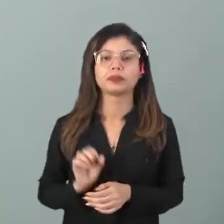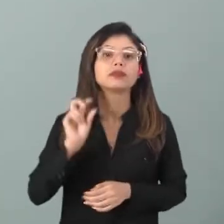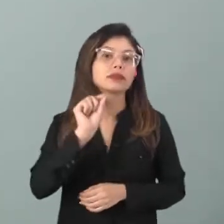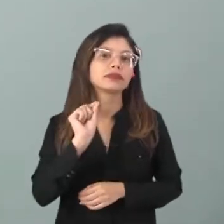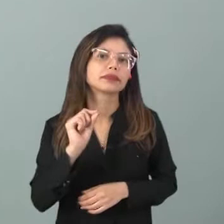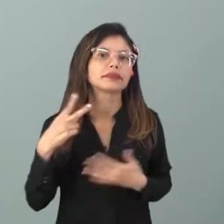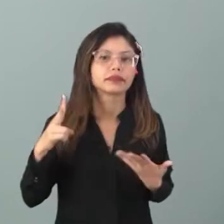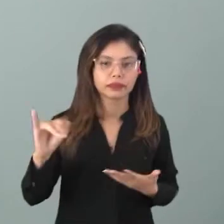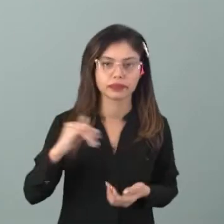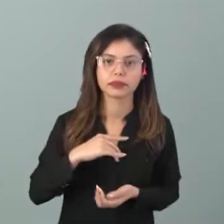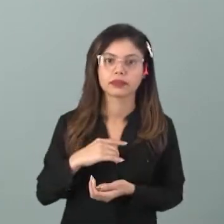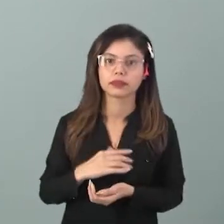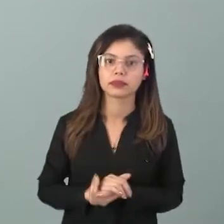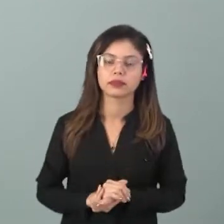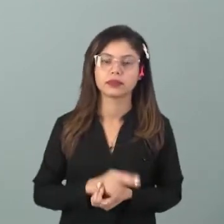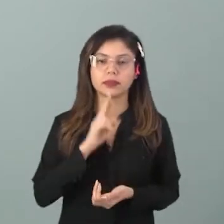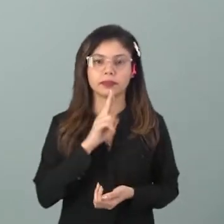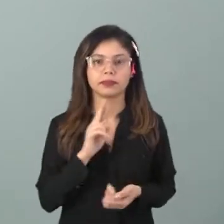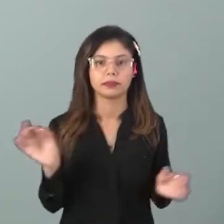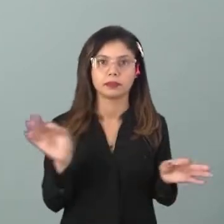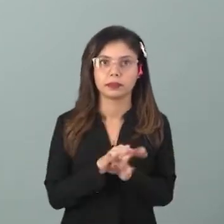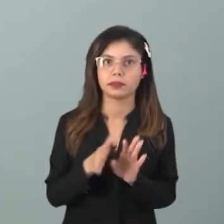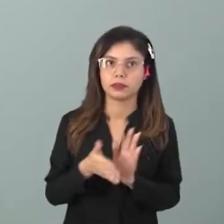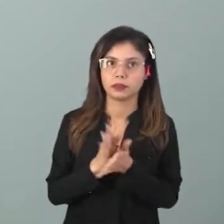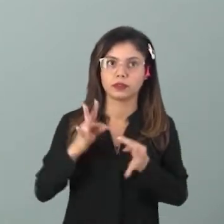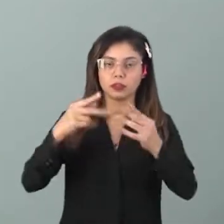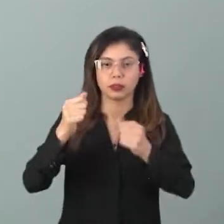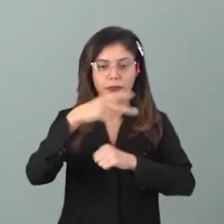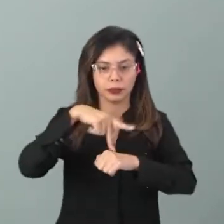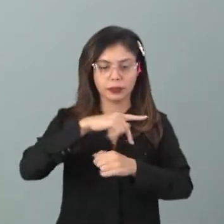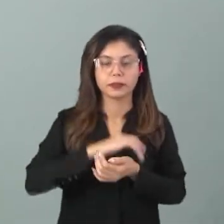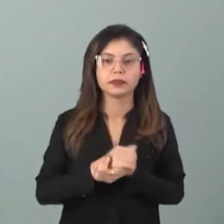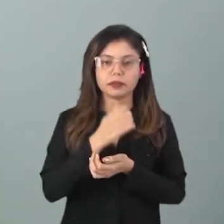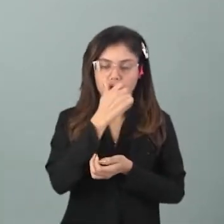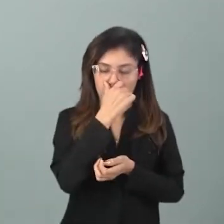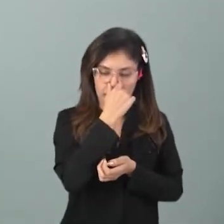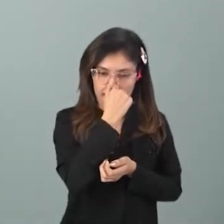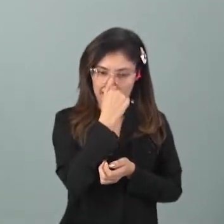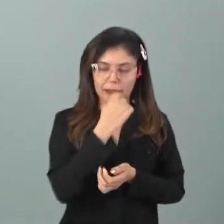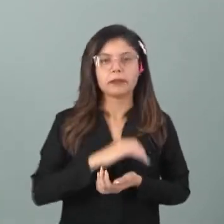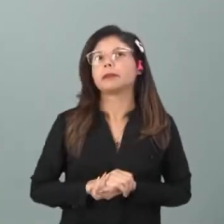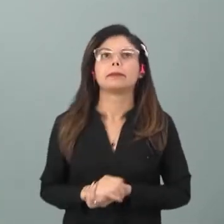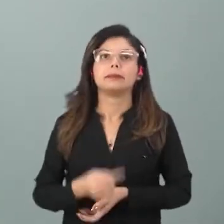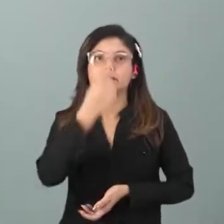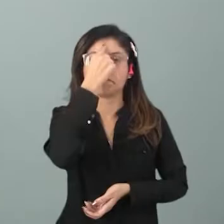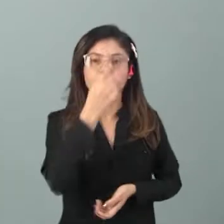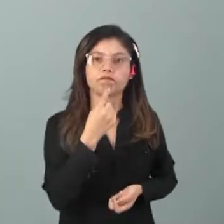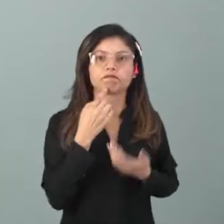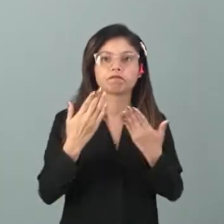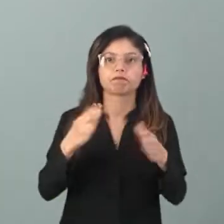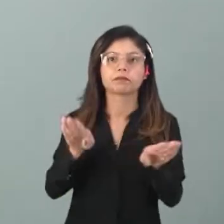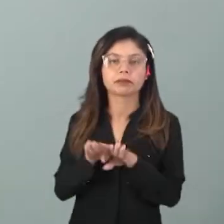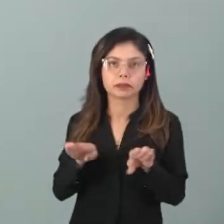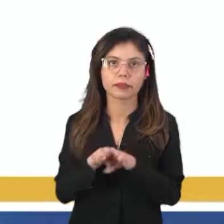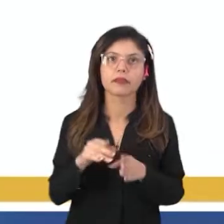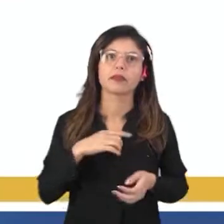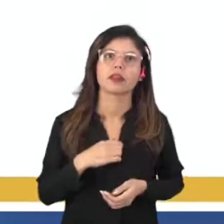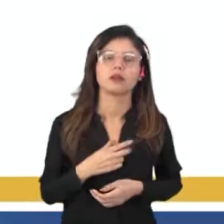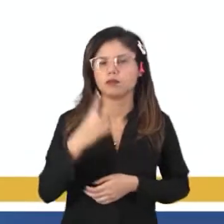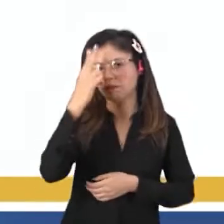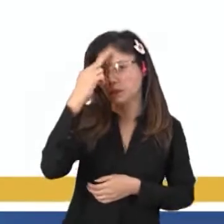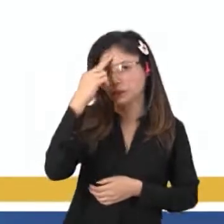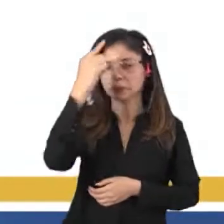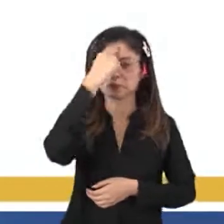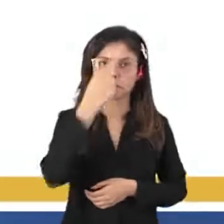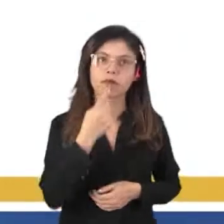vai acabar aí resultando nos desastres naturais que ocorrem em todo o país. A gente tem aí nessa imagem, né, uma figura que é muito comum aqui